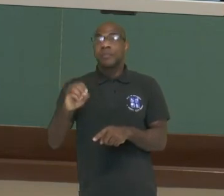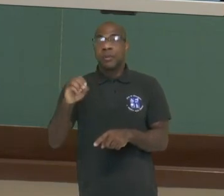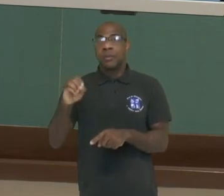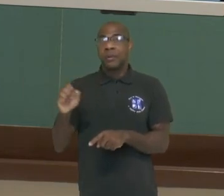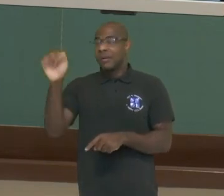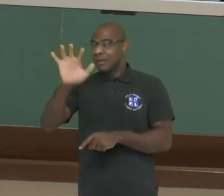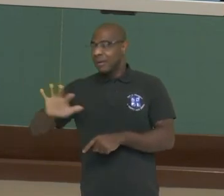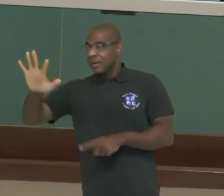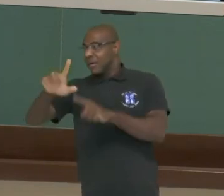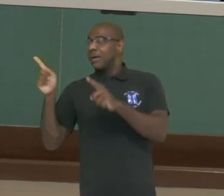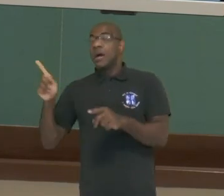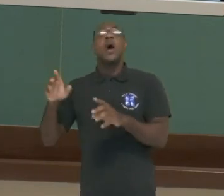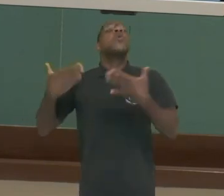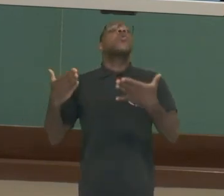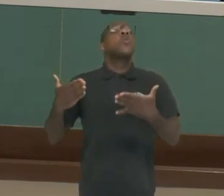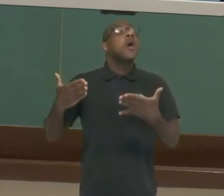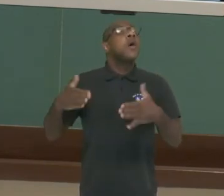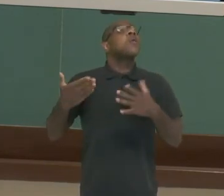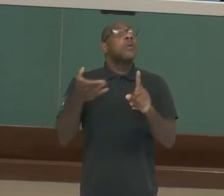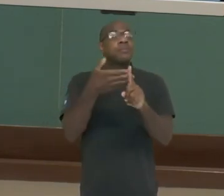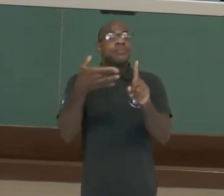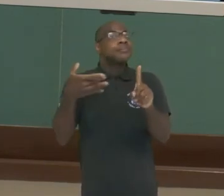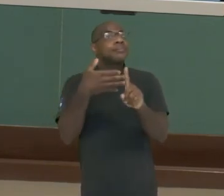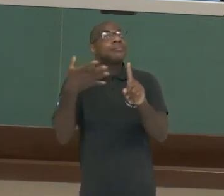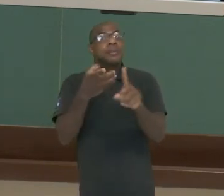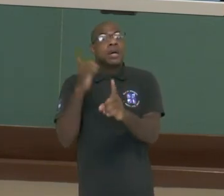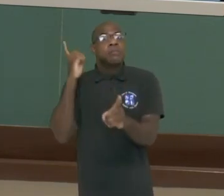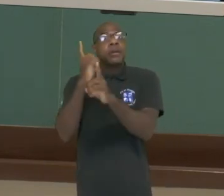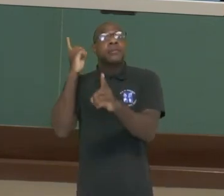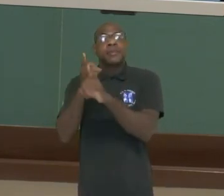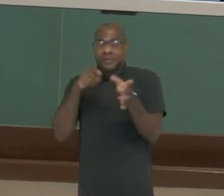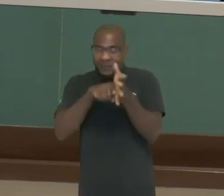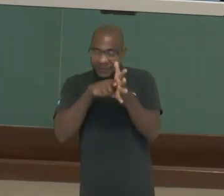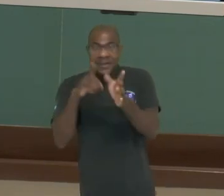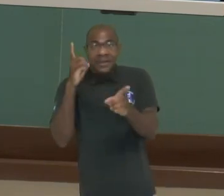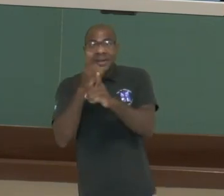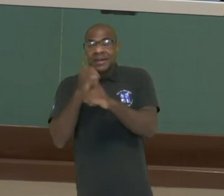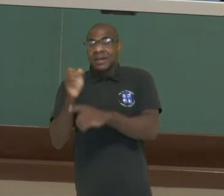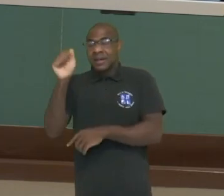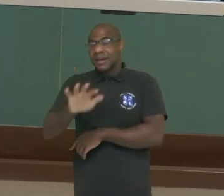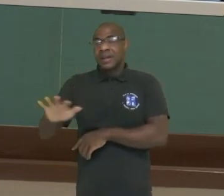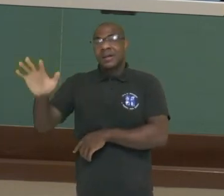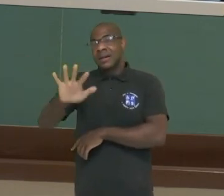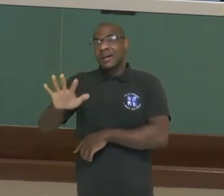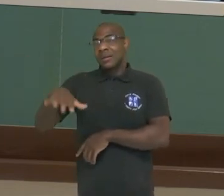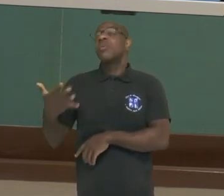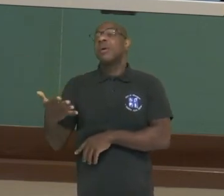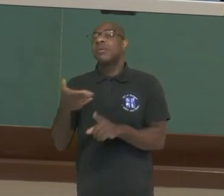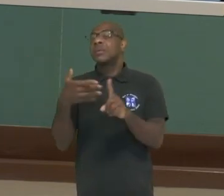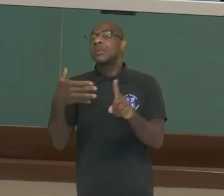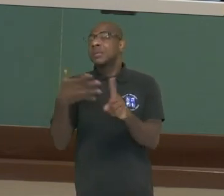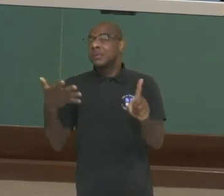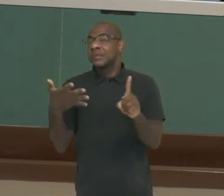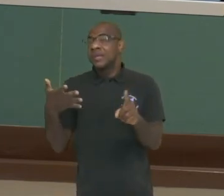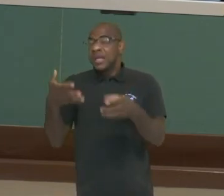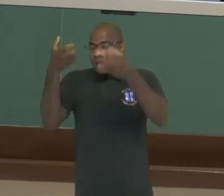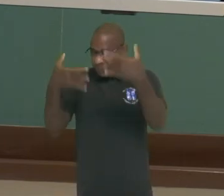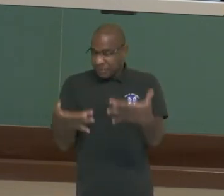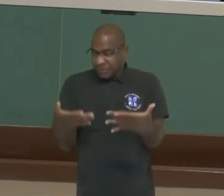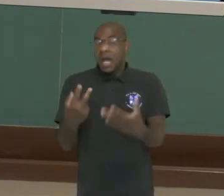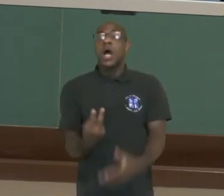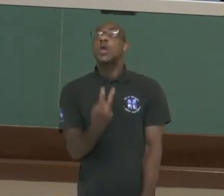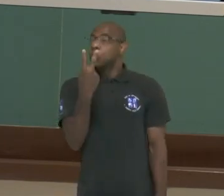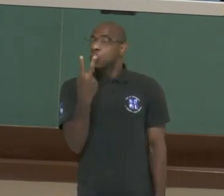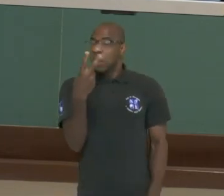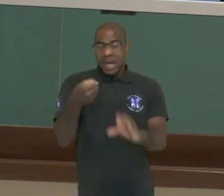responda: qual síndrome foi diagnosticada aqui nesta imagem? E cite